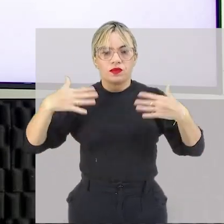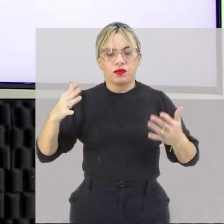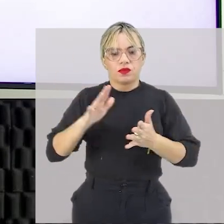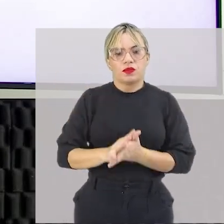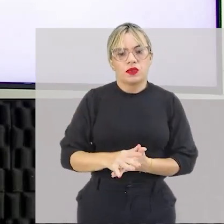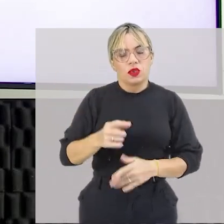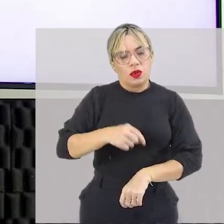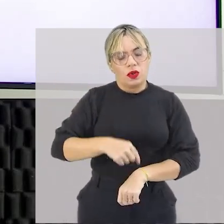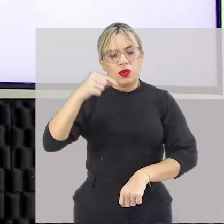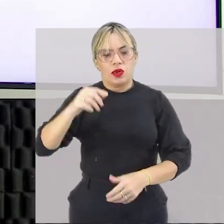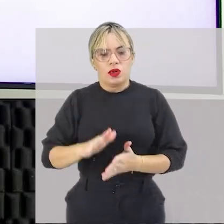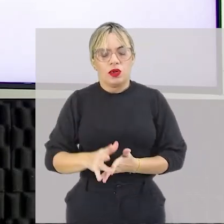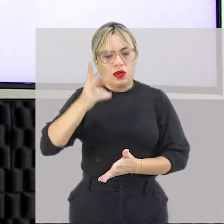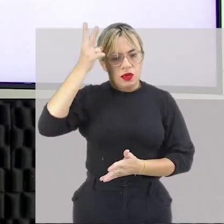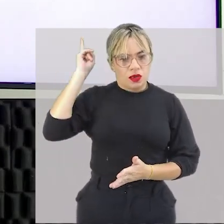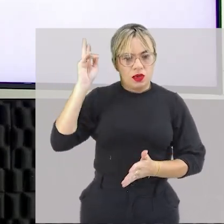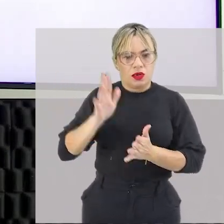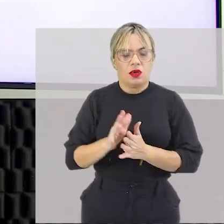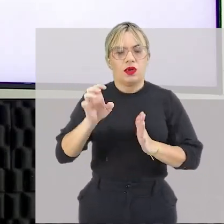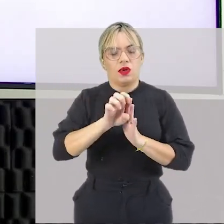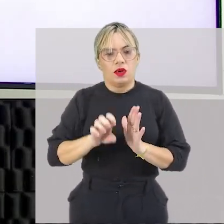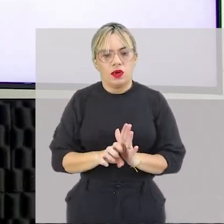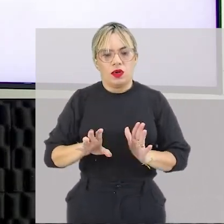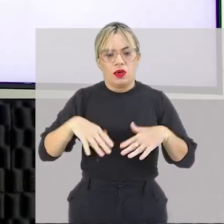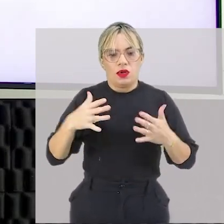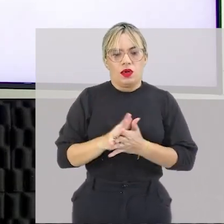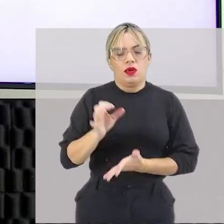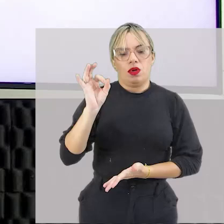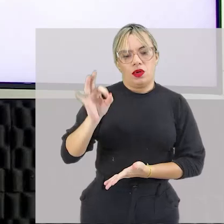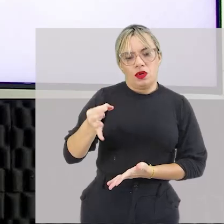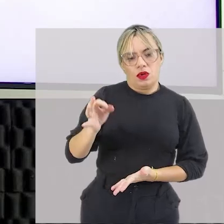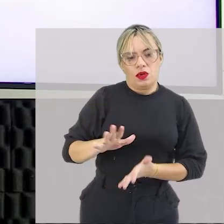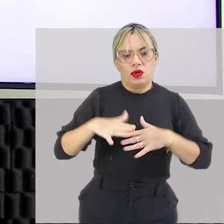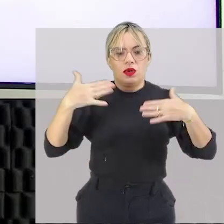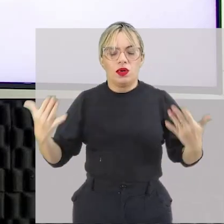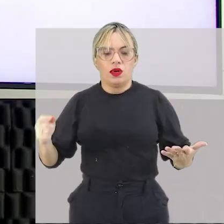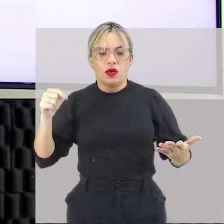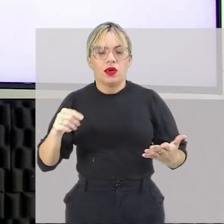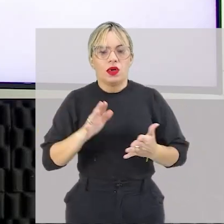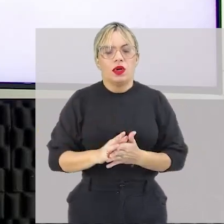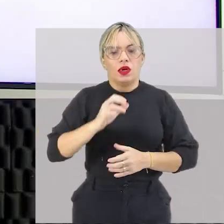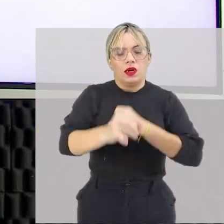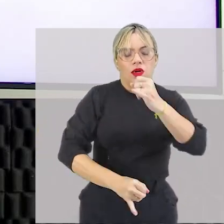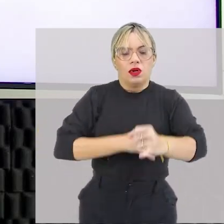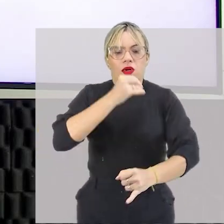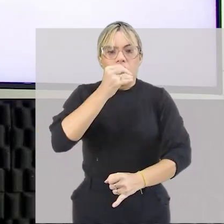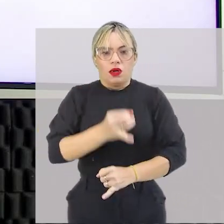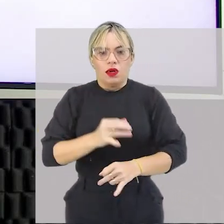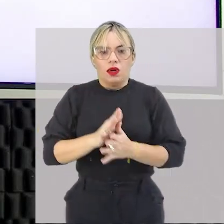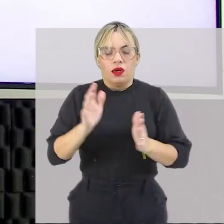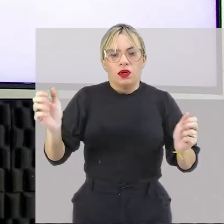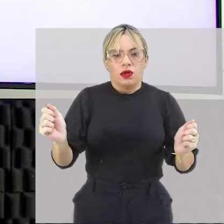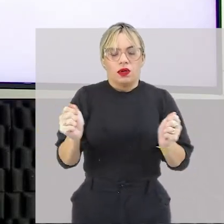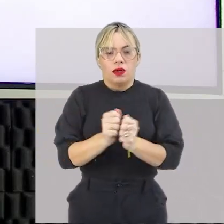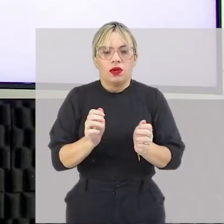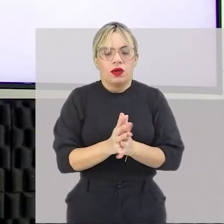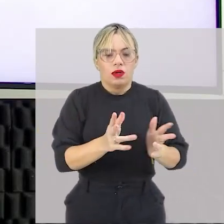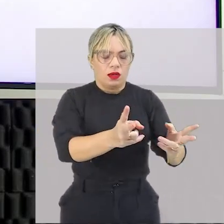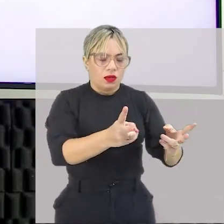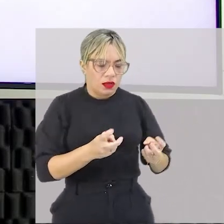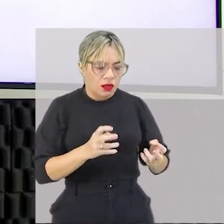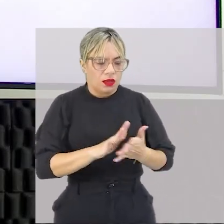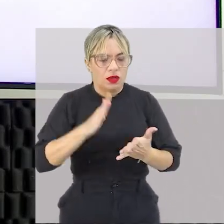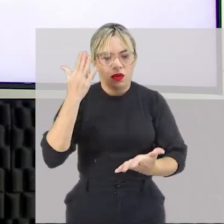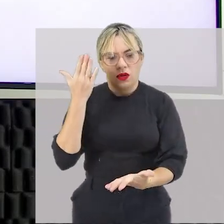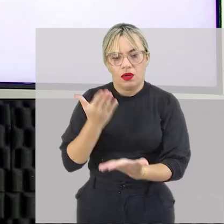de estudar para o vestibular, você tem que pegar o edital, certo? Então, você vai ter o edital, ou na internet, ou aí com você, e você vai perceber o que você